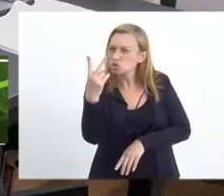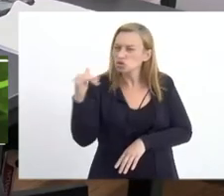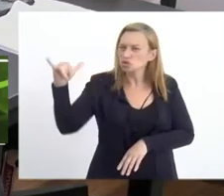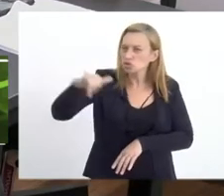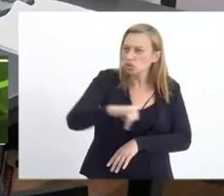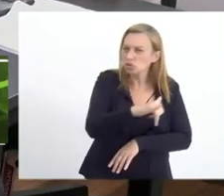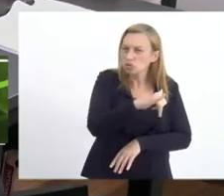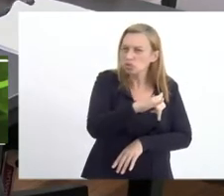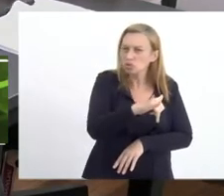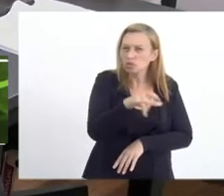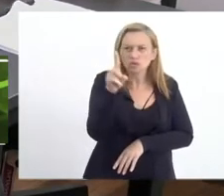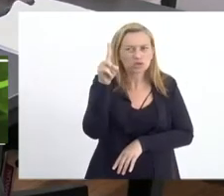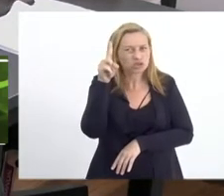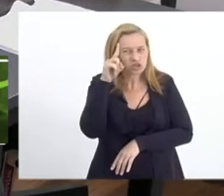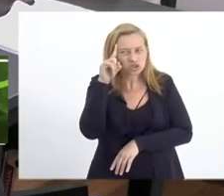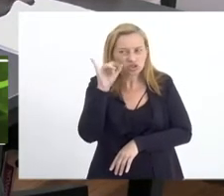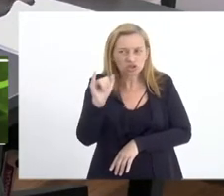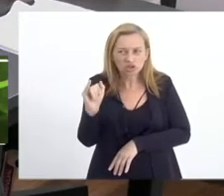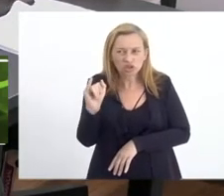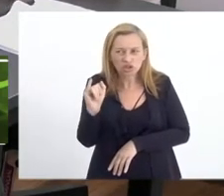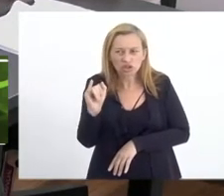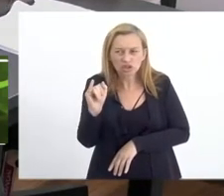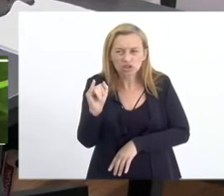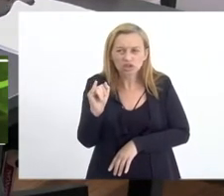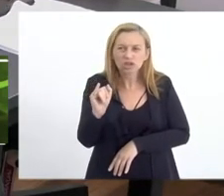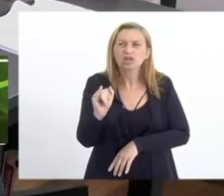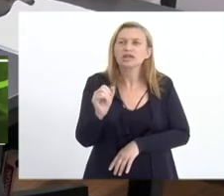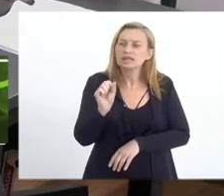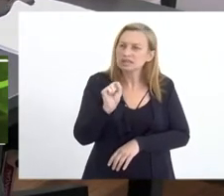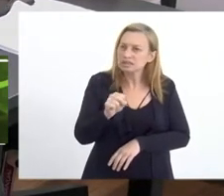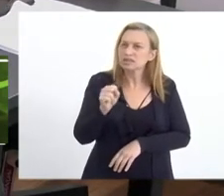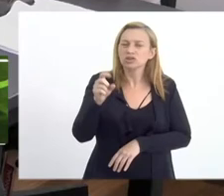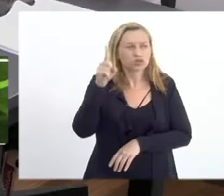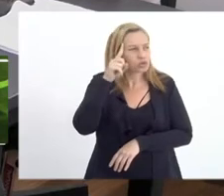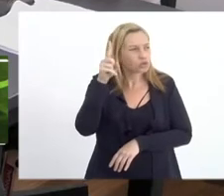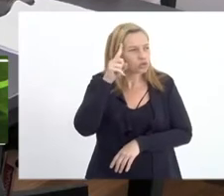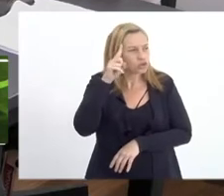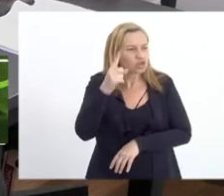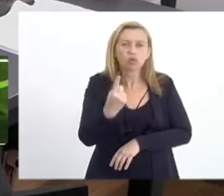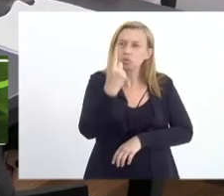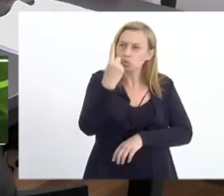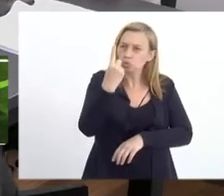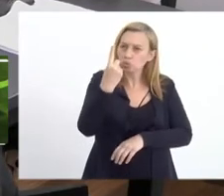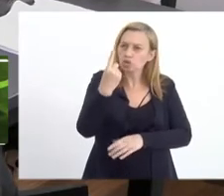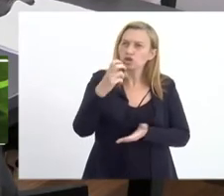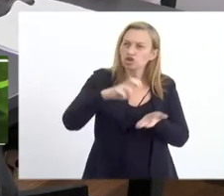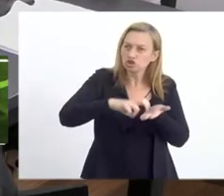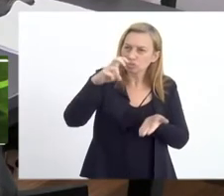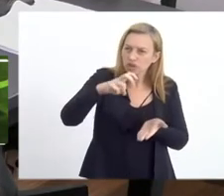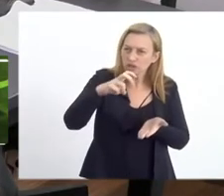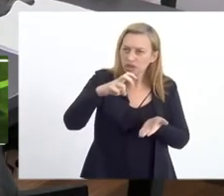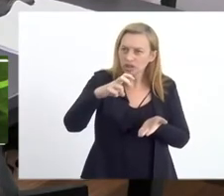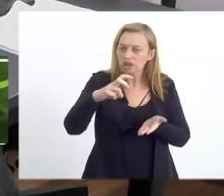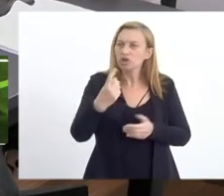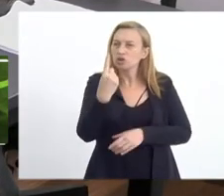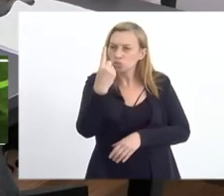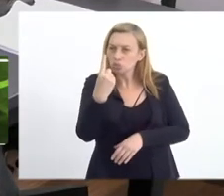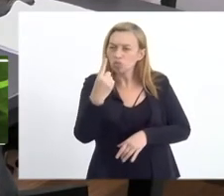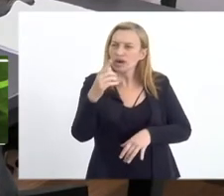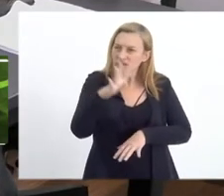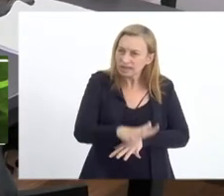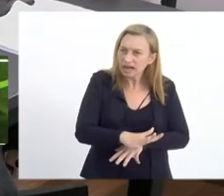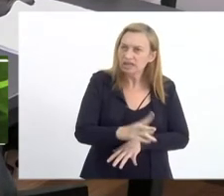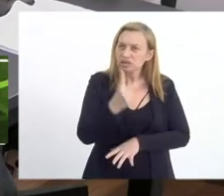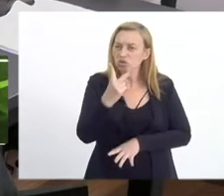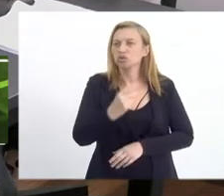dia? Nós temos dois voos diariamente, né? Um sai pela manhã, na parte da manhã, e um sai na parte da tarde,